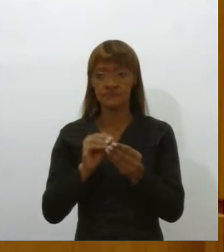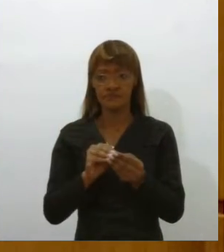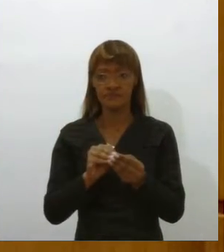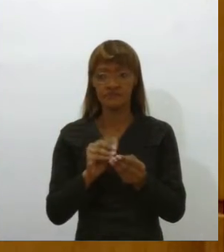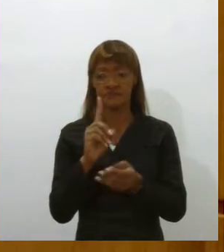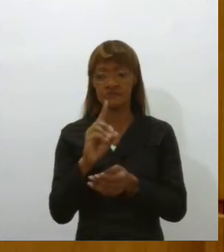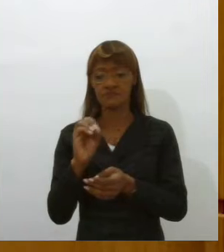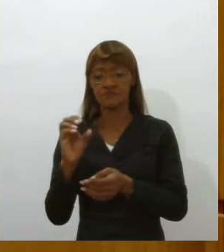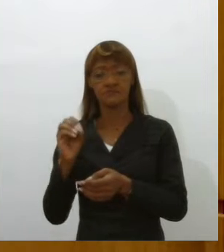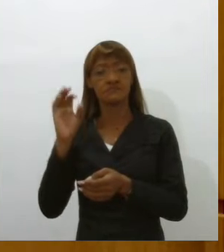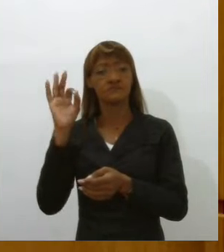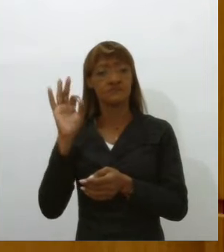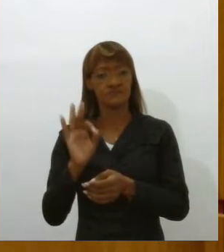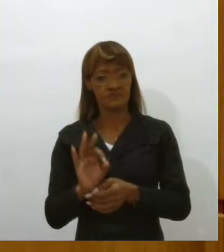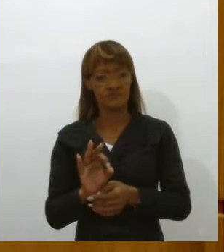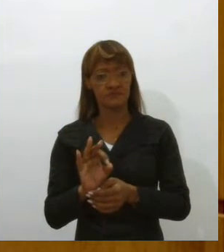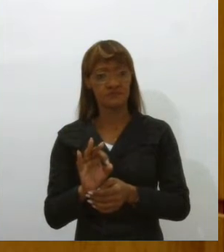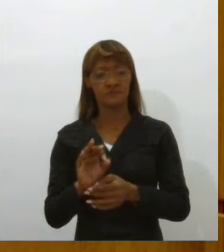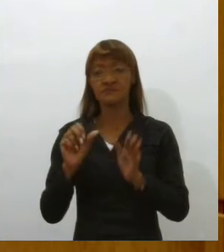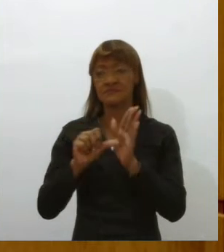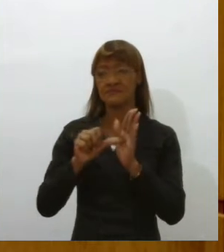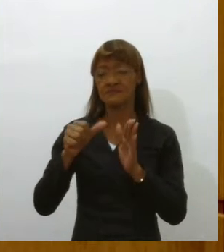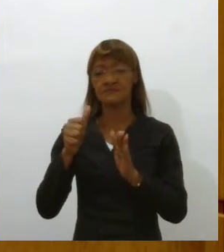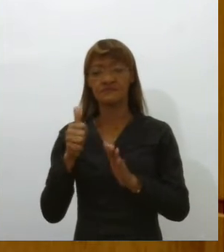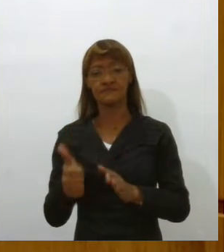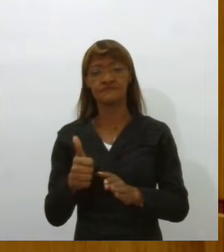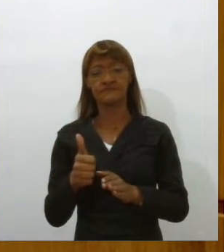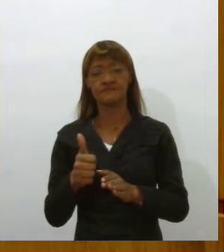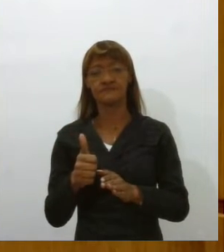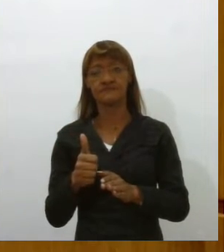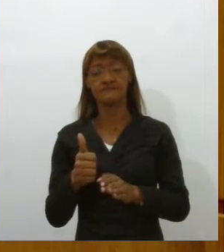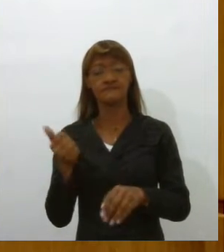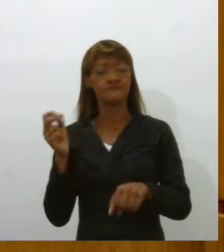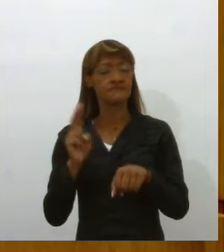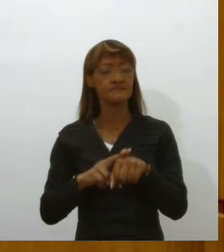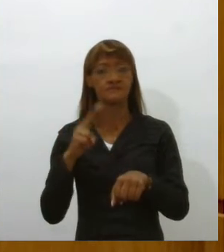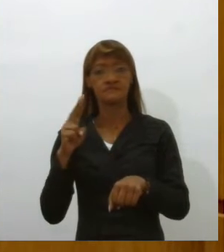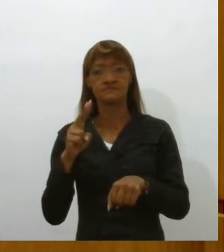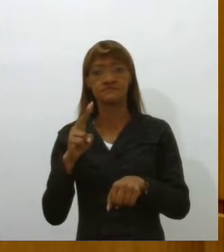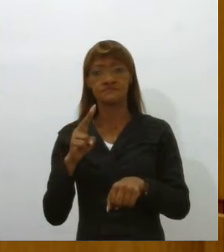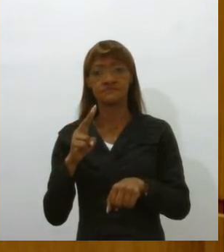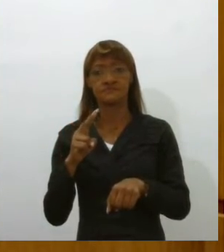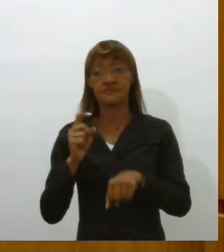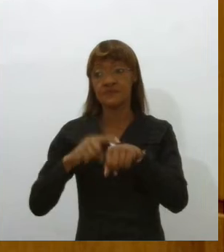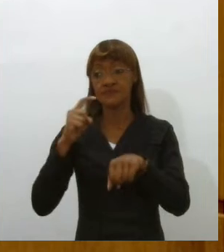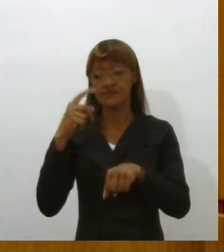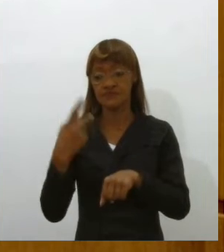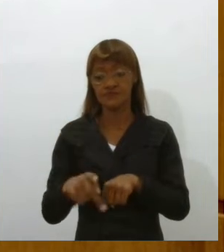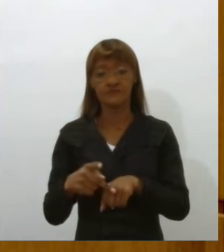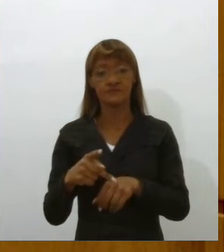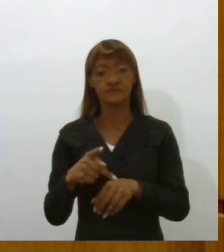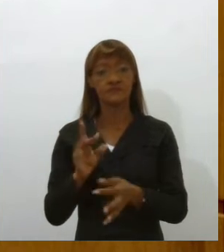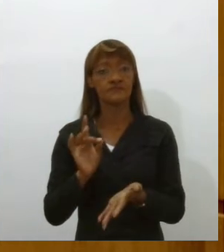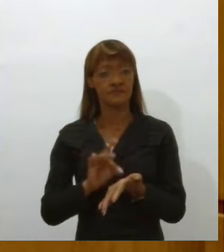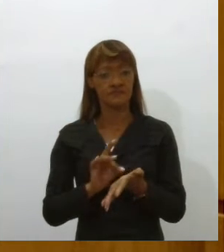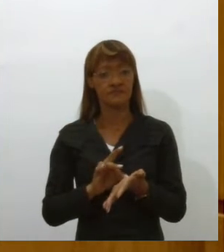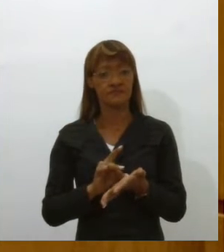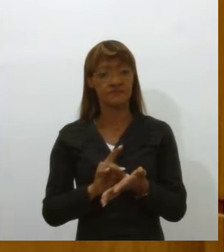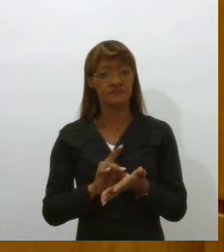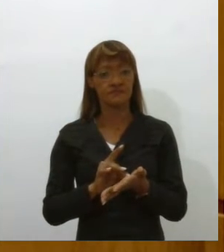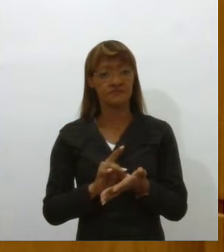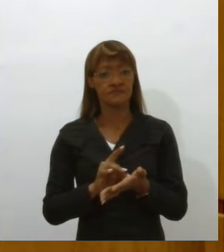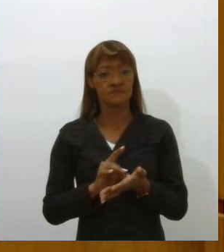pela primeira vez, deputado Zezinho Sobral. Nesta casa tem esse registro. A reivindicação